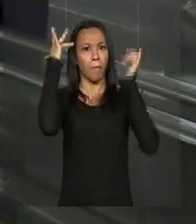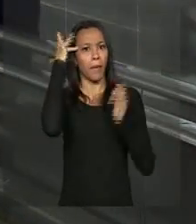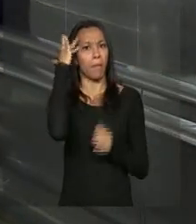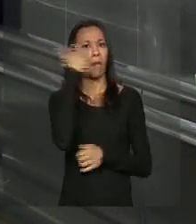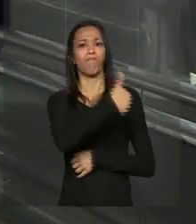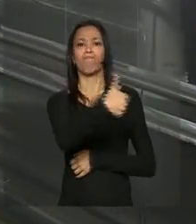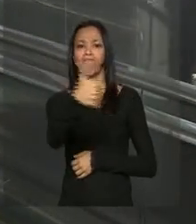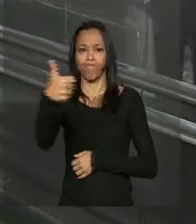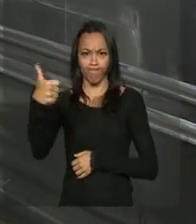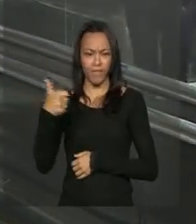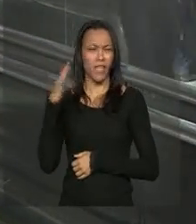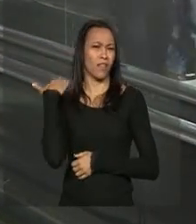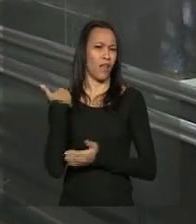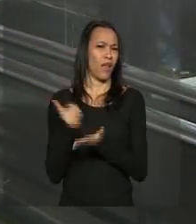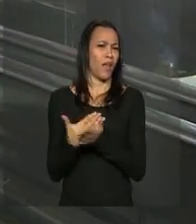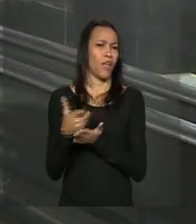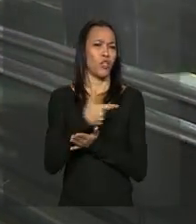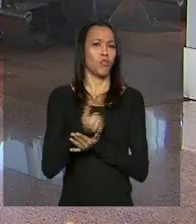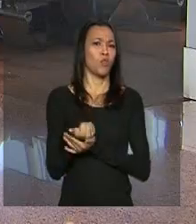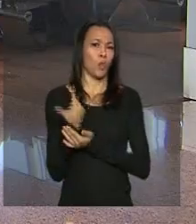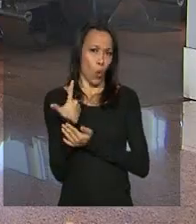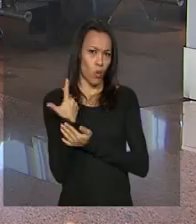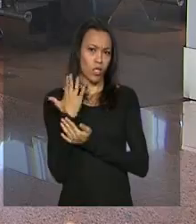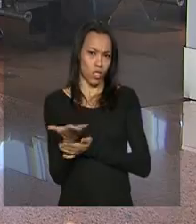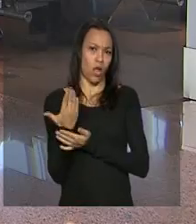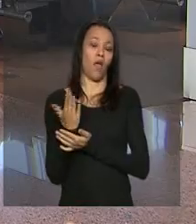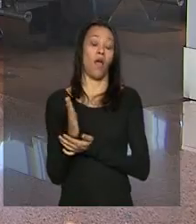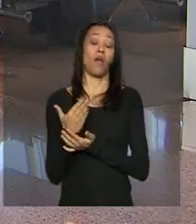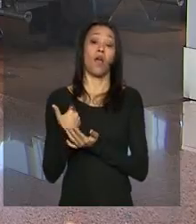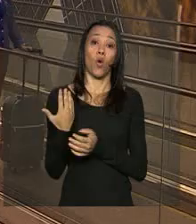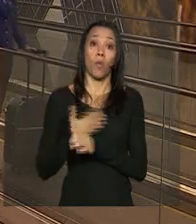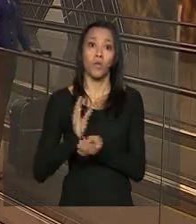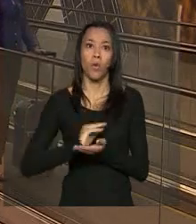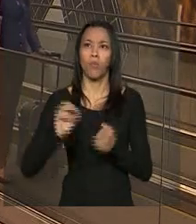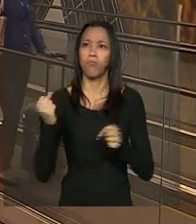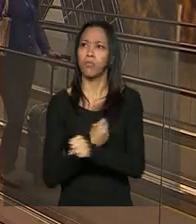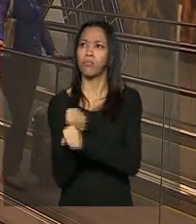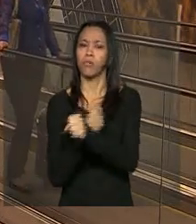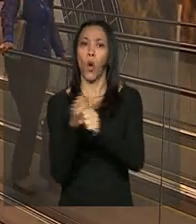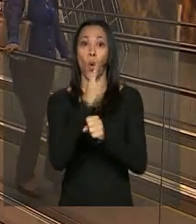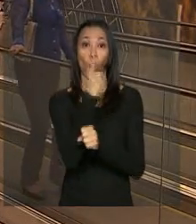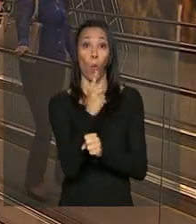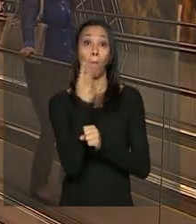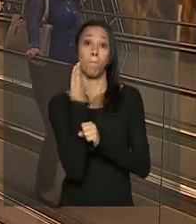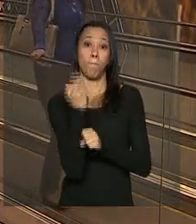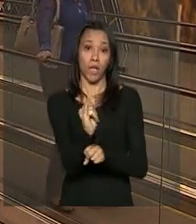foi concedido para a iniciativa privada, o investimento no aeroporto foi de